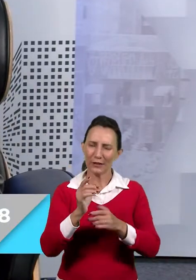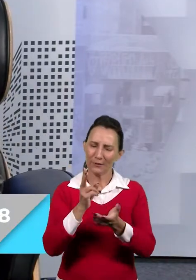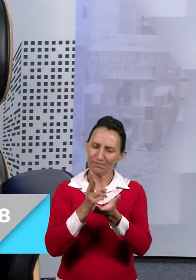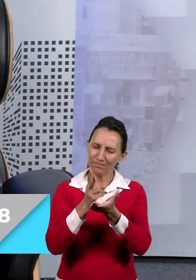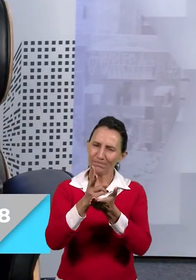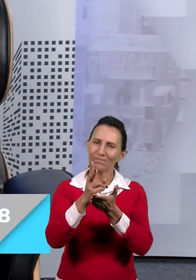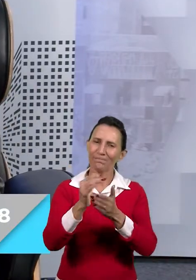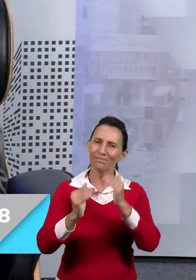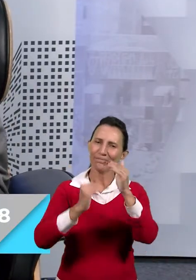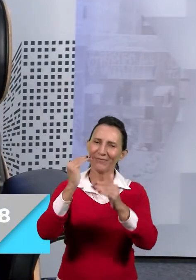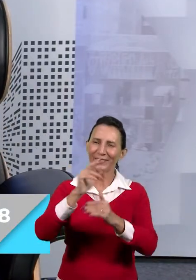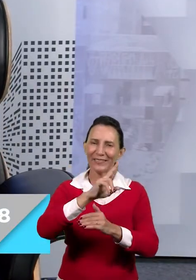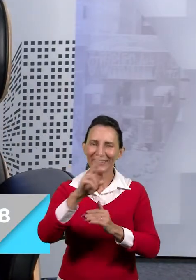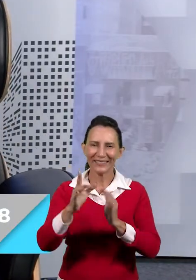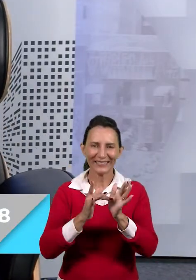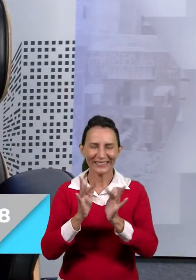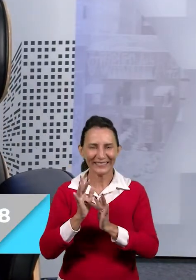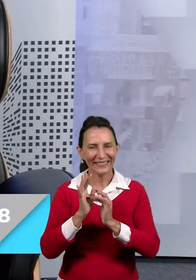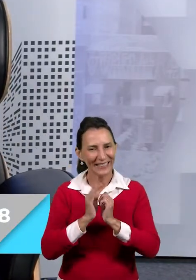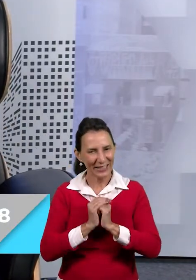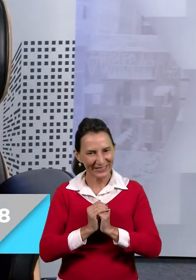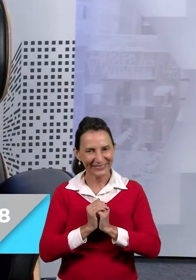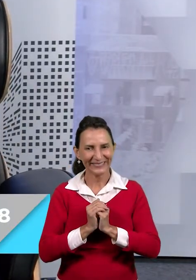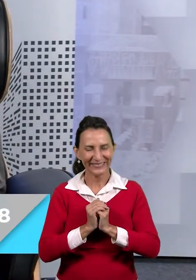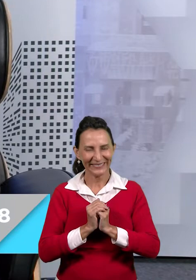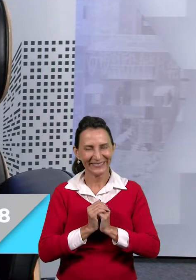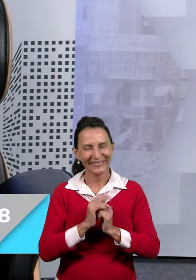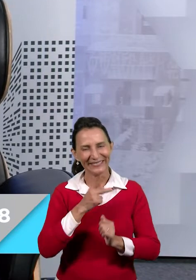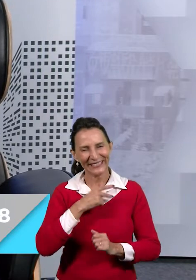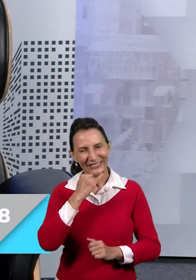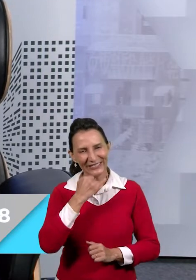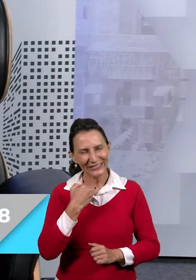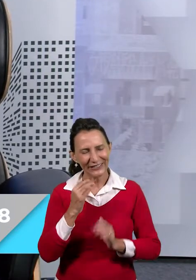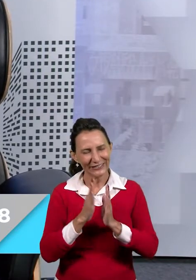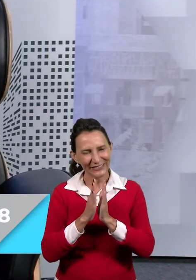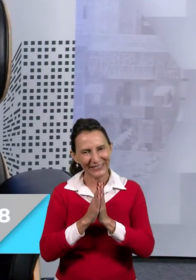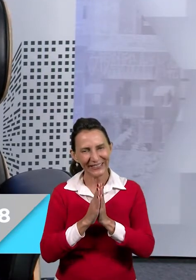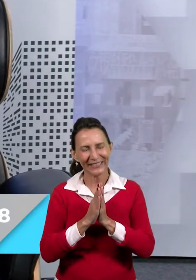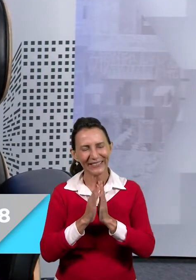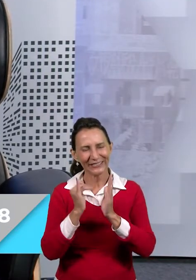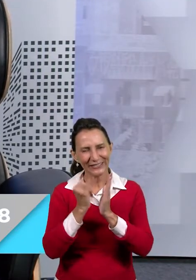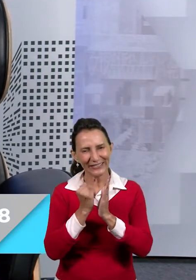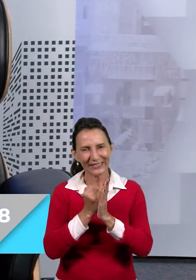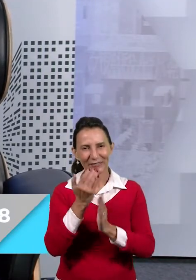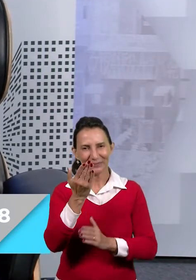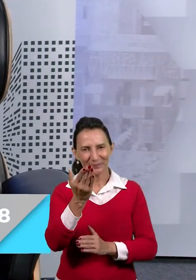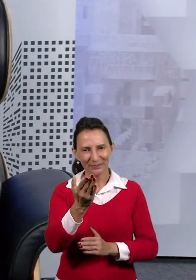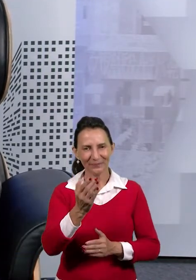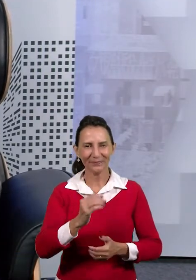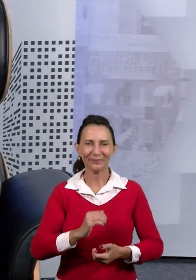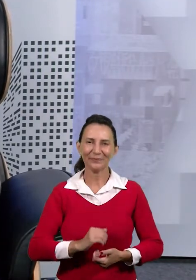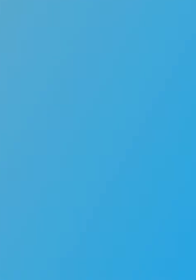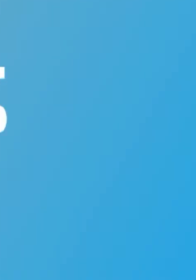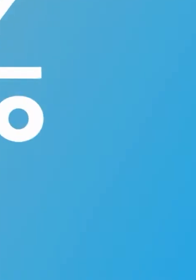frente, em nome de Jesus. Amém. Pastor Jorge Linhares, orando, intercedendo por você.